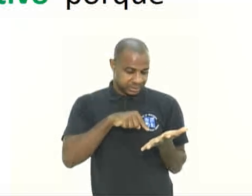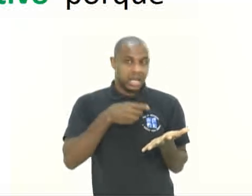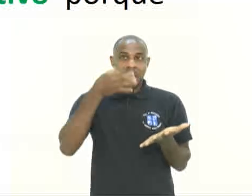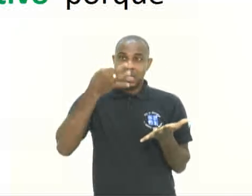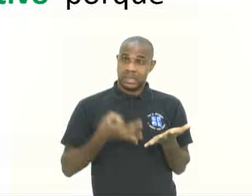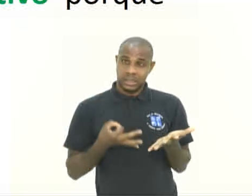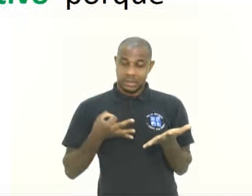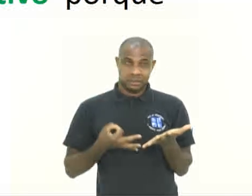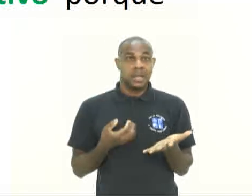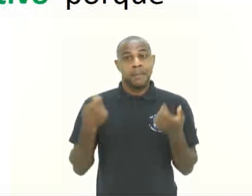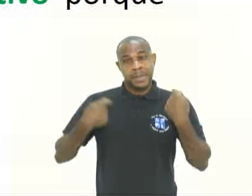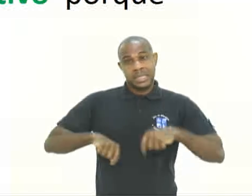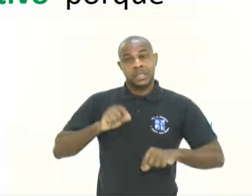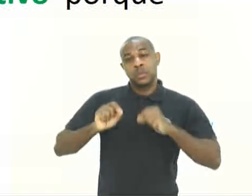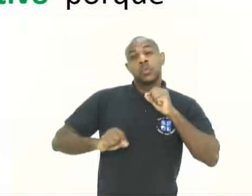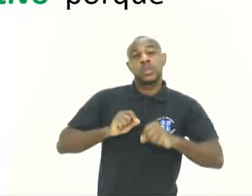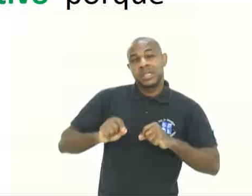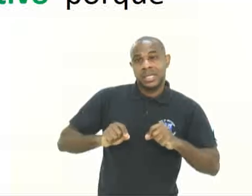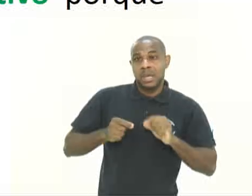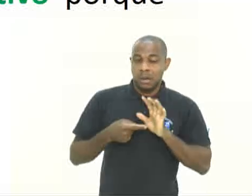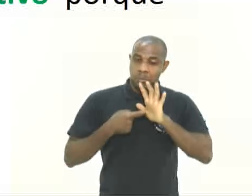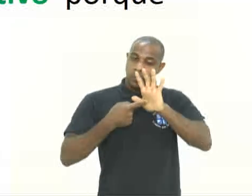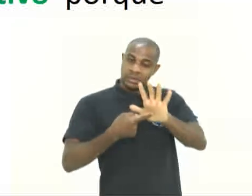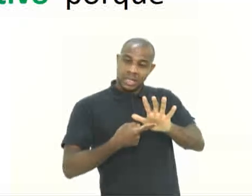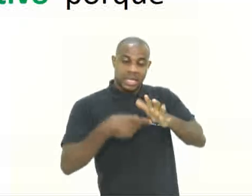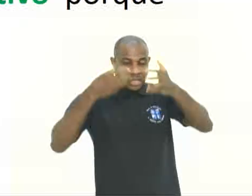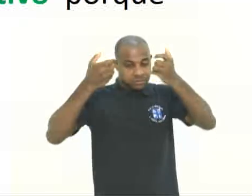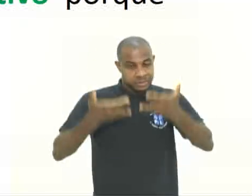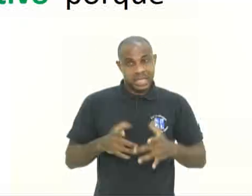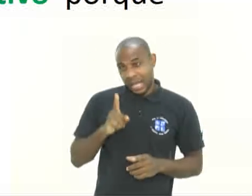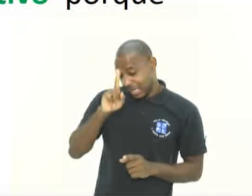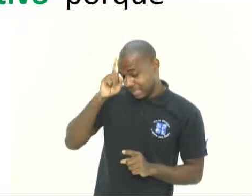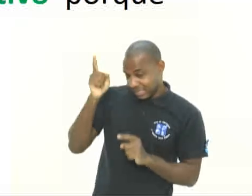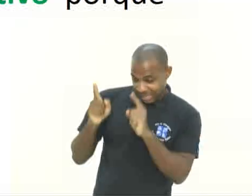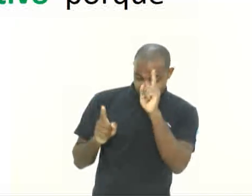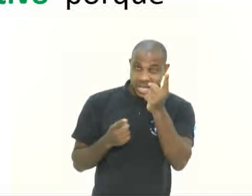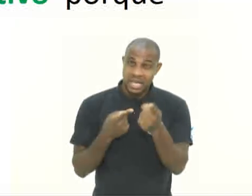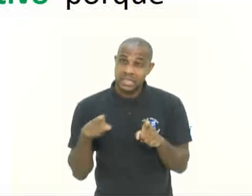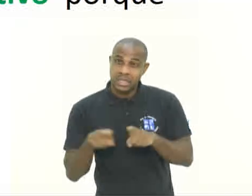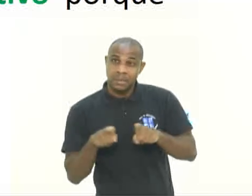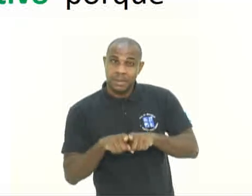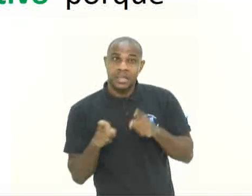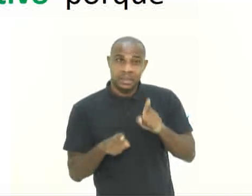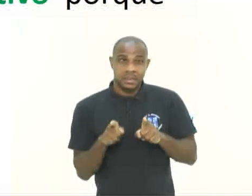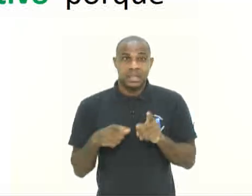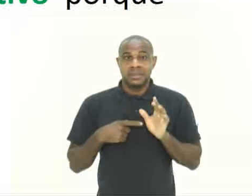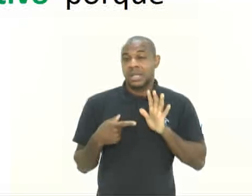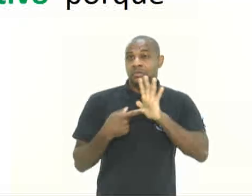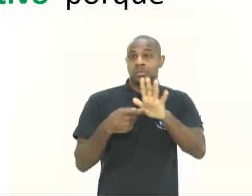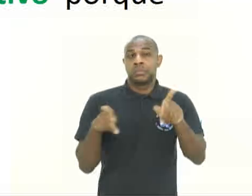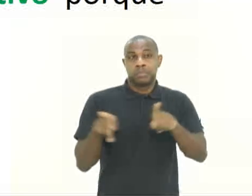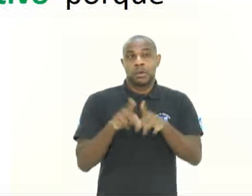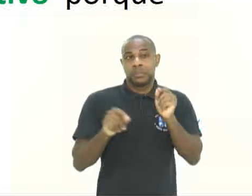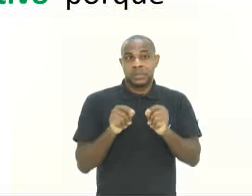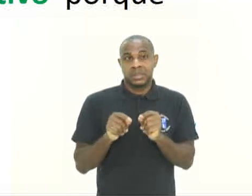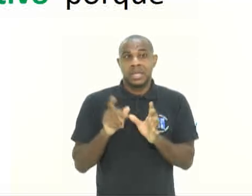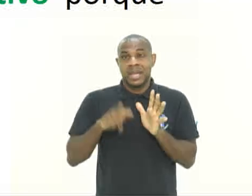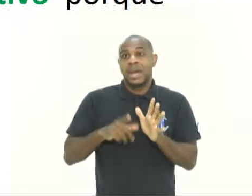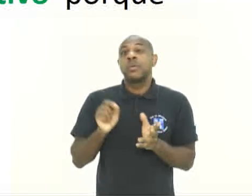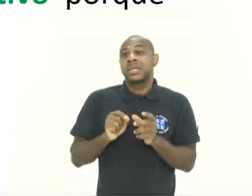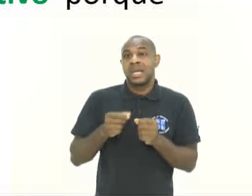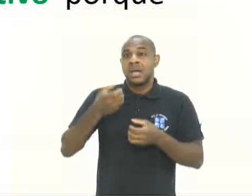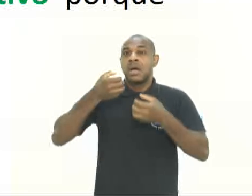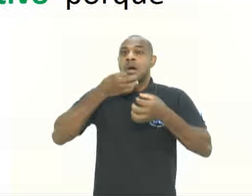correta. É preciso, portanto, expor e explicar ideias. Daí a sua dupla natureza. É